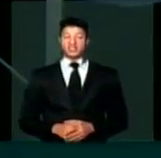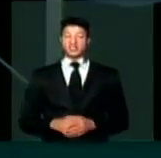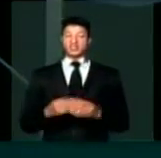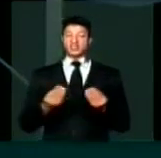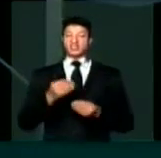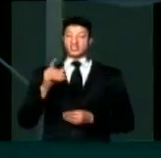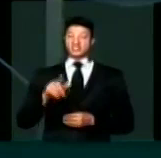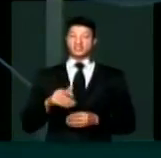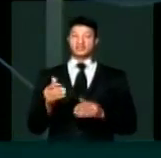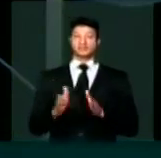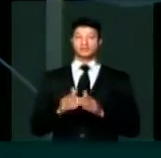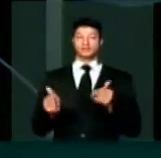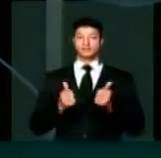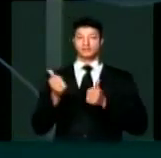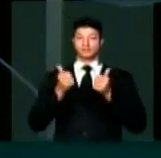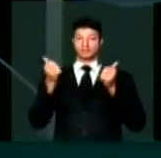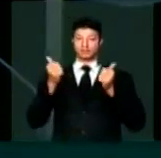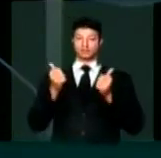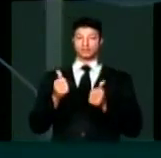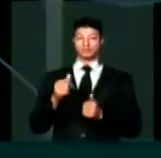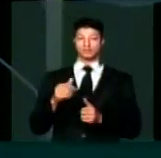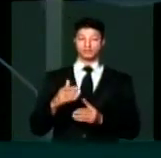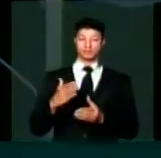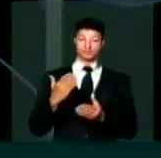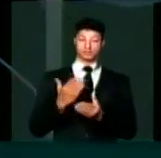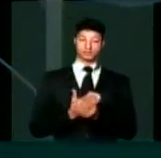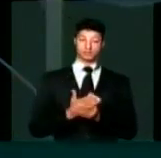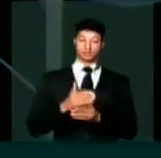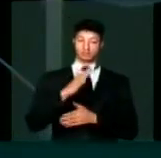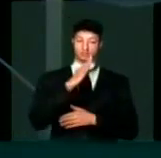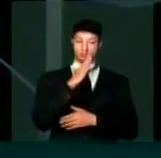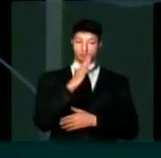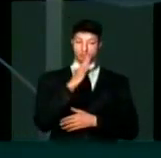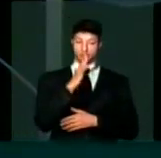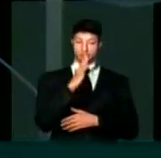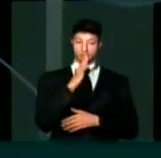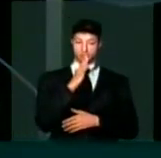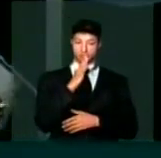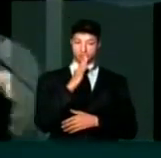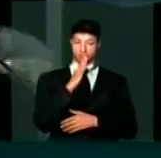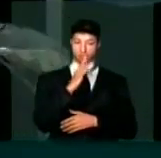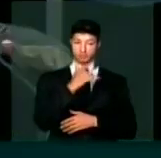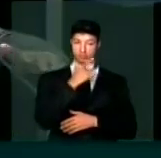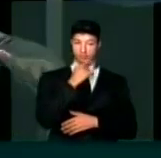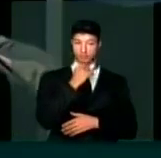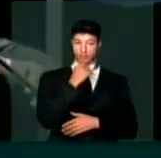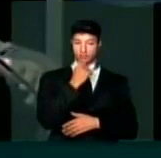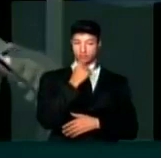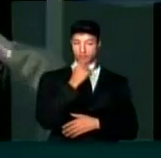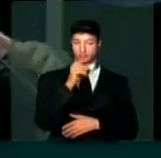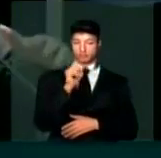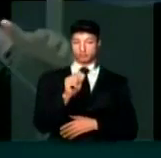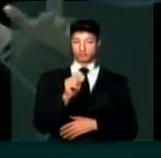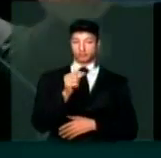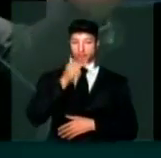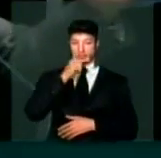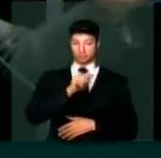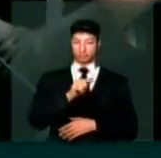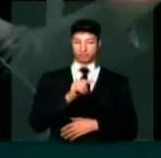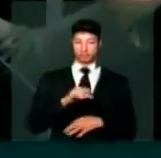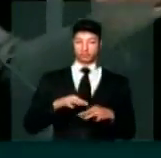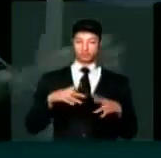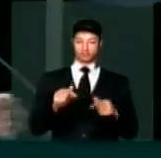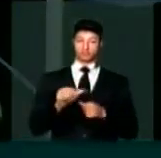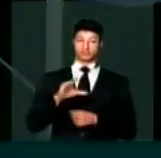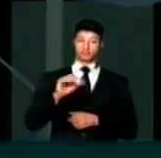Como é fantástico esse processo de conhecimento. O homem que ganha todos